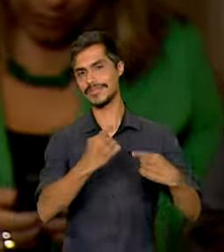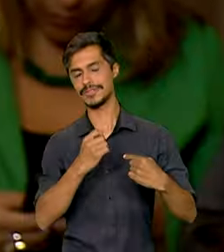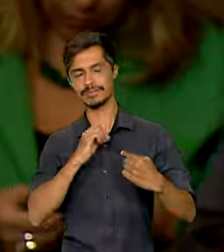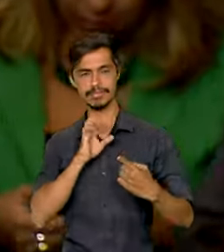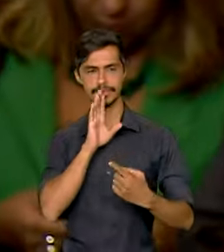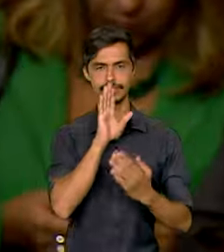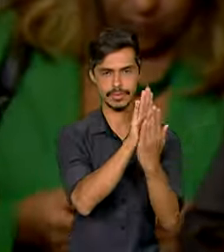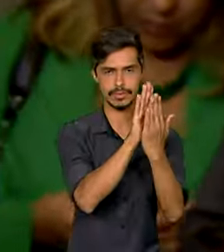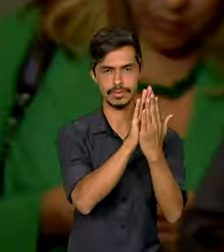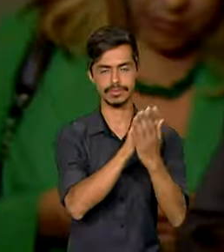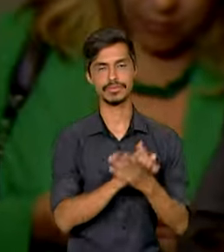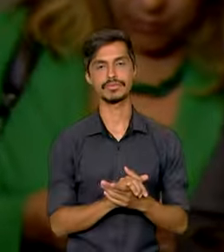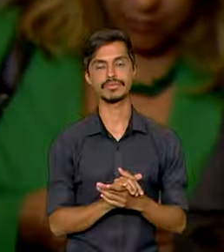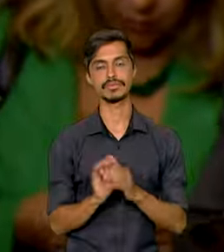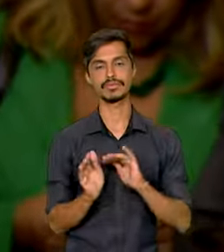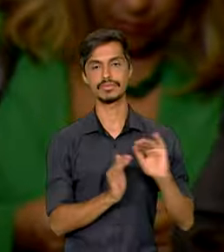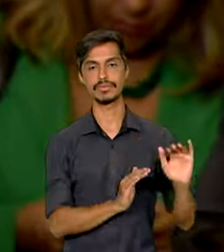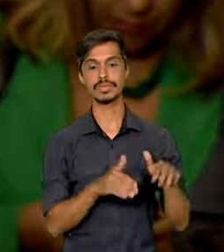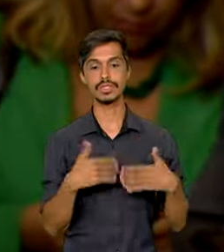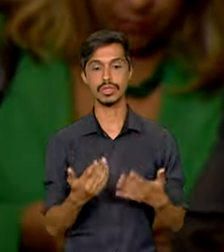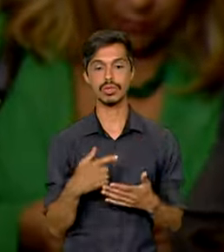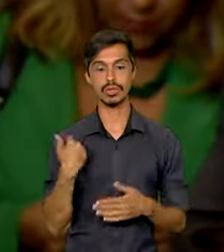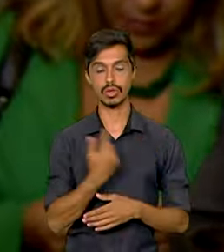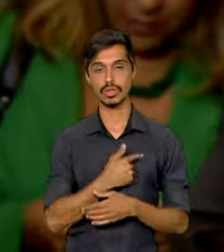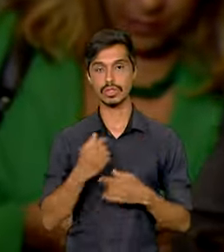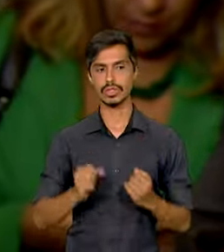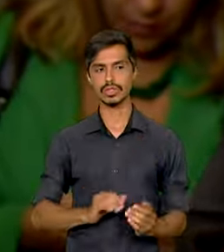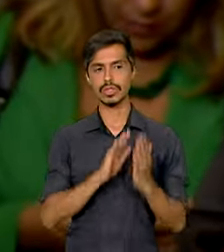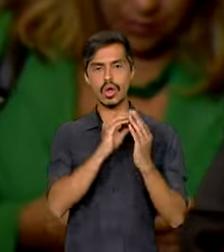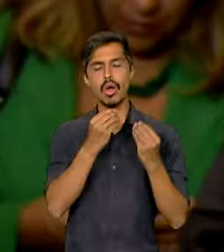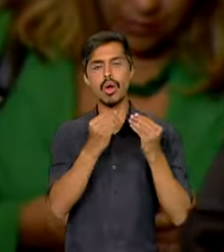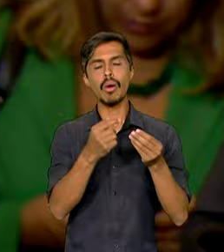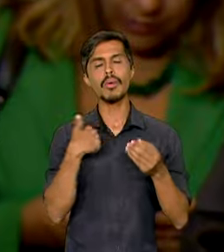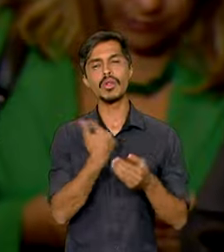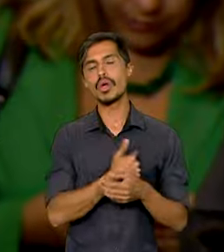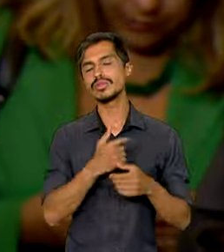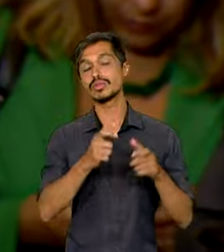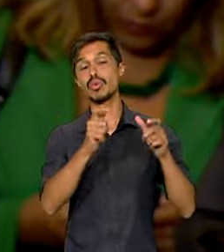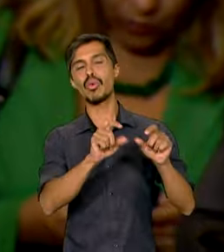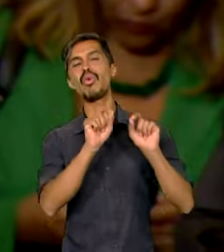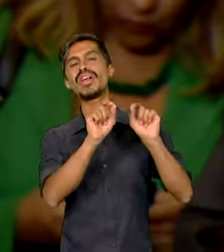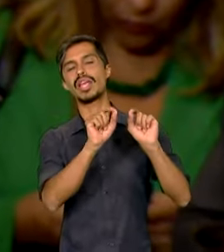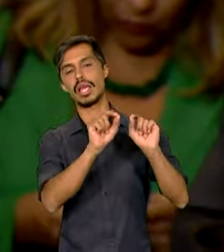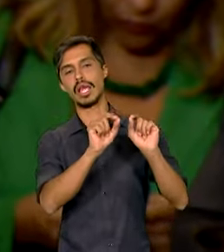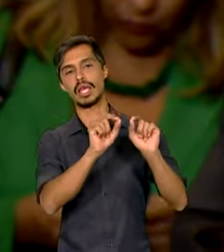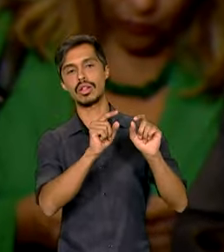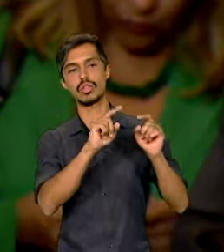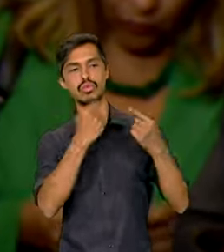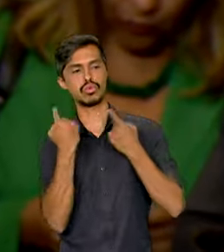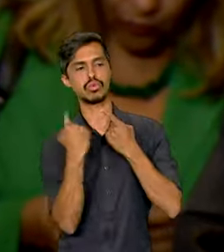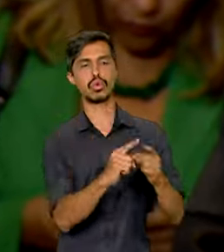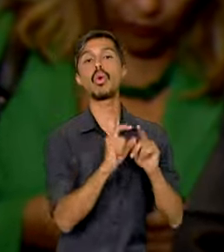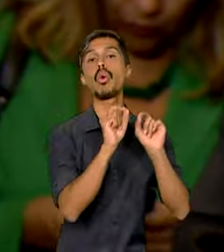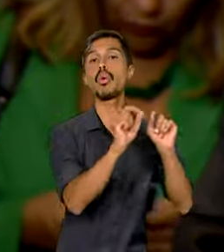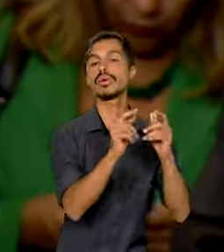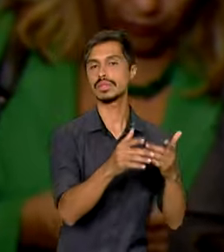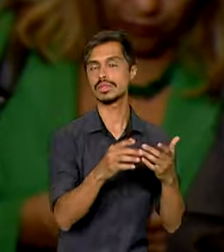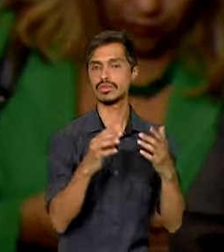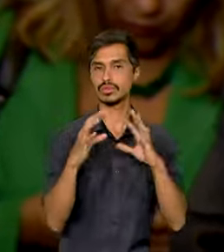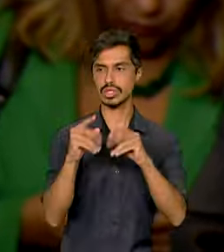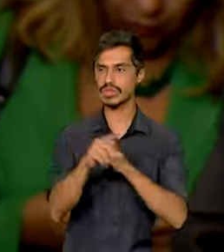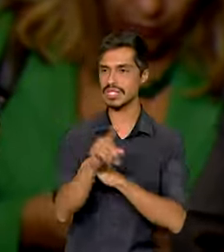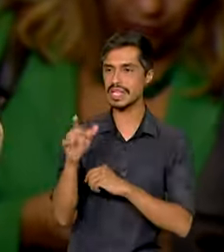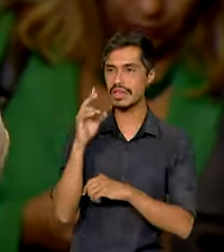Bom, esse combate, nós temos que saber o que nós estamos combatendo, né? Vocês todos devem ver